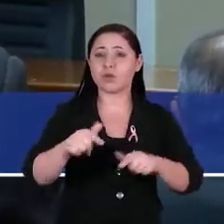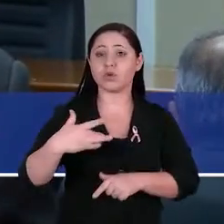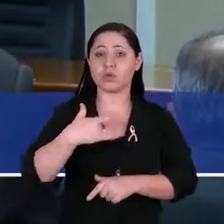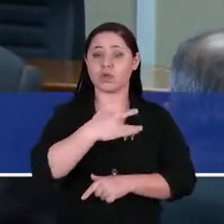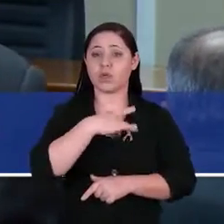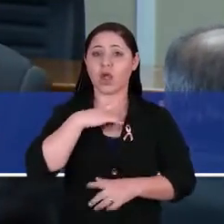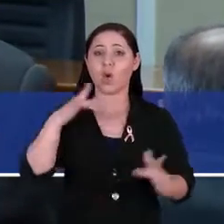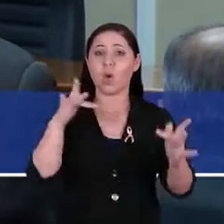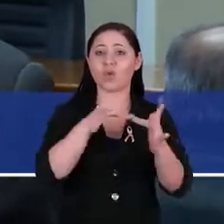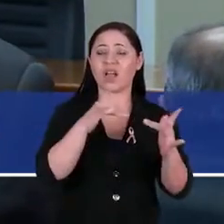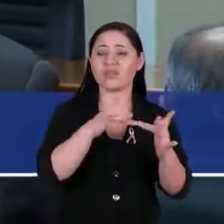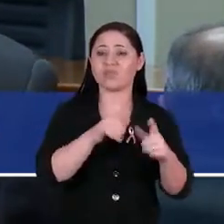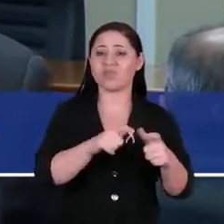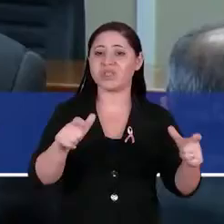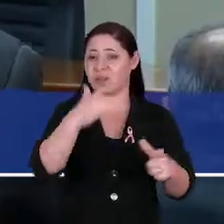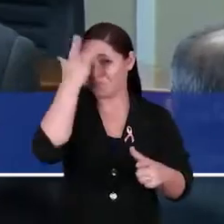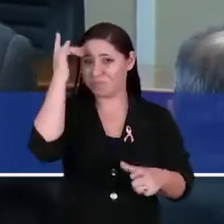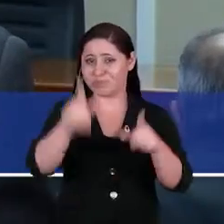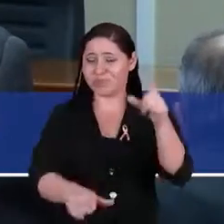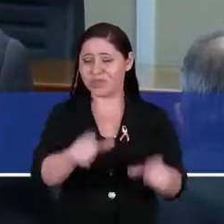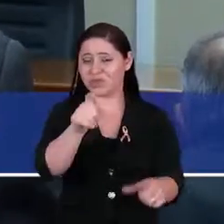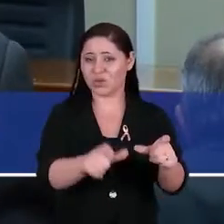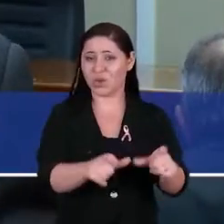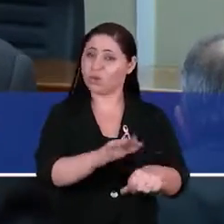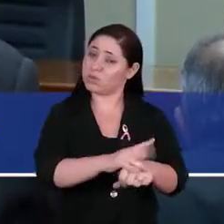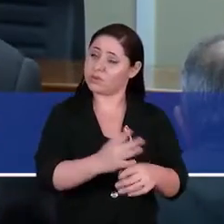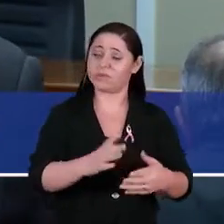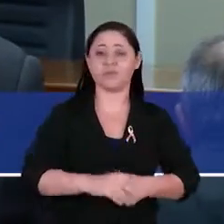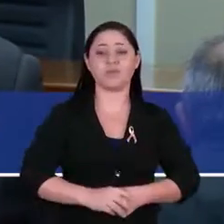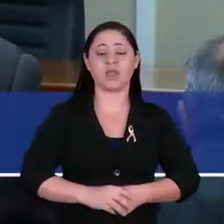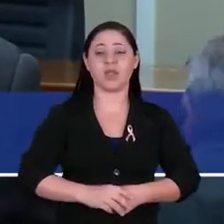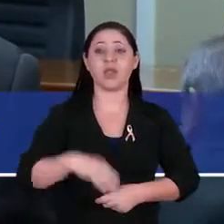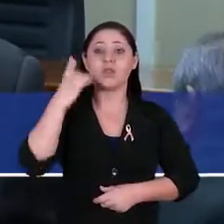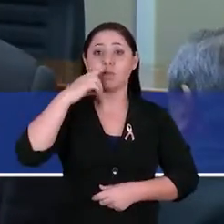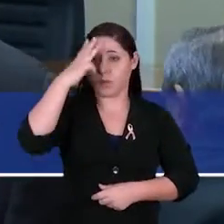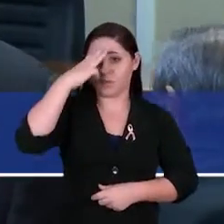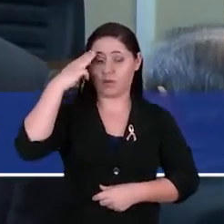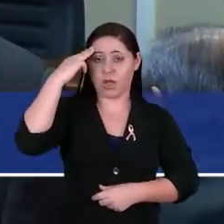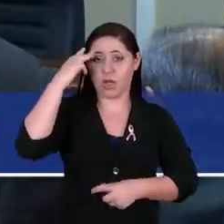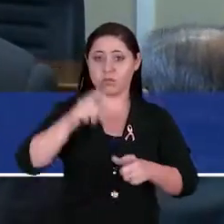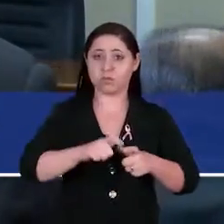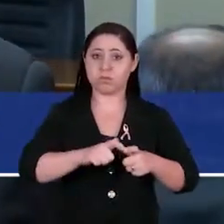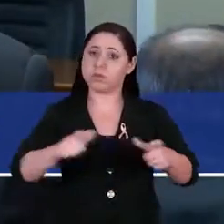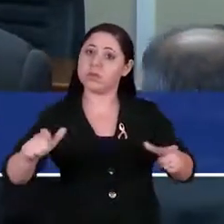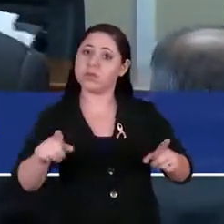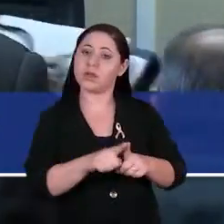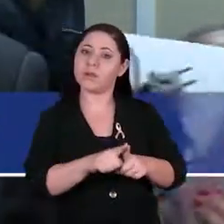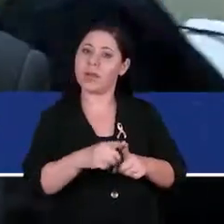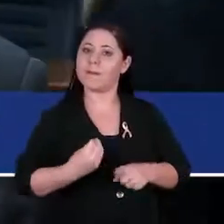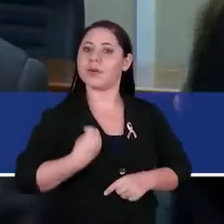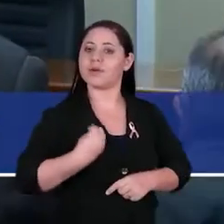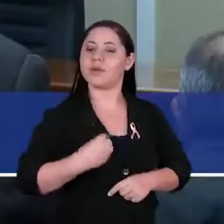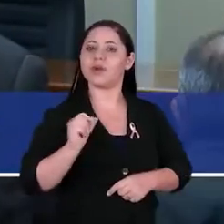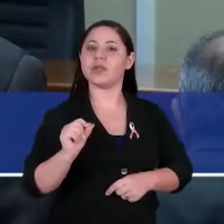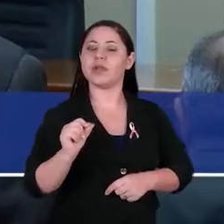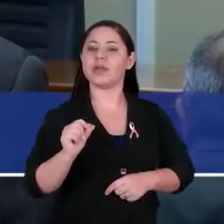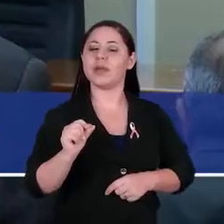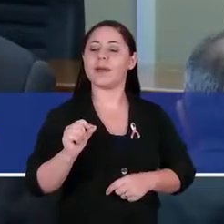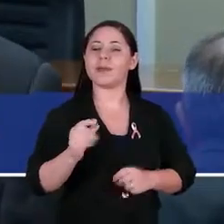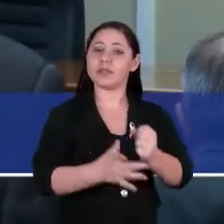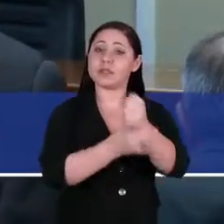que têm contato maior com o público e aí o deputado wanderlê dormir ele coloca estendeu nesta participação